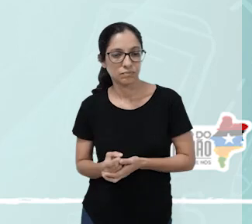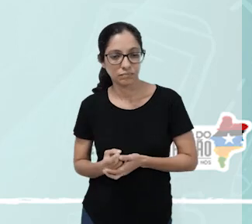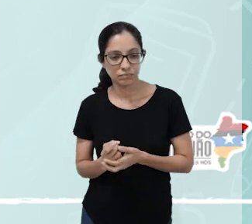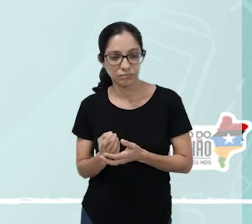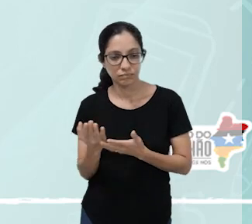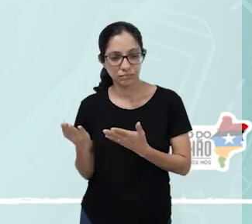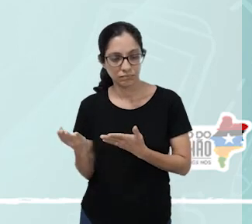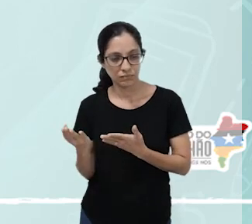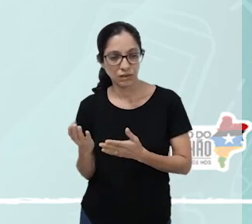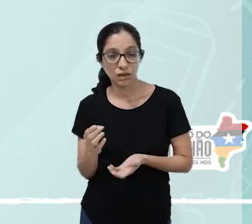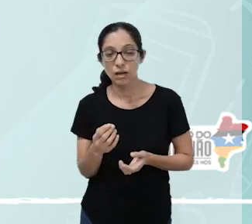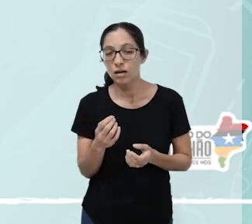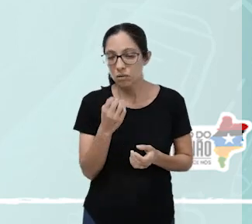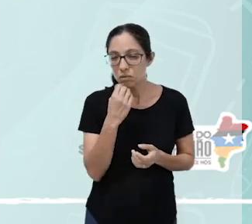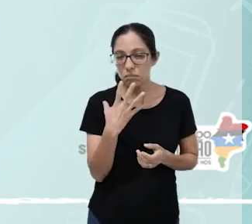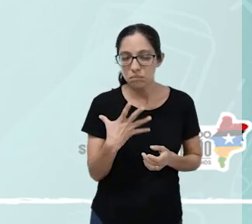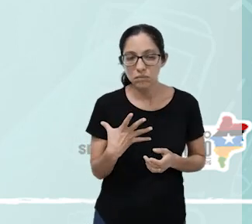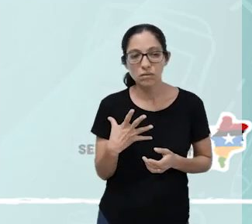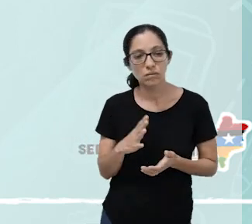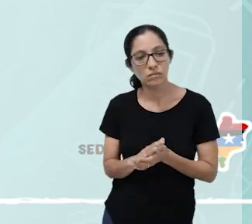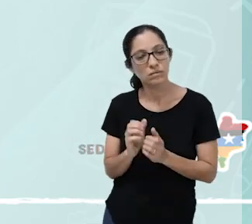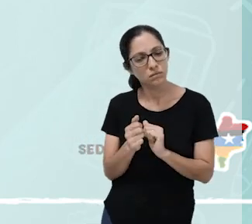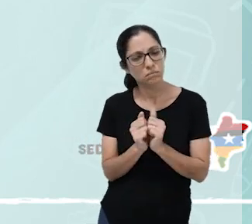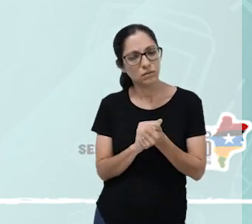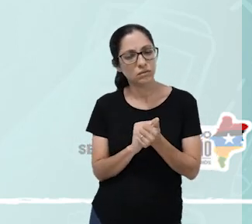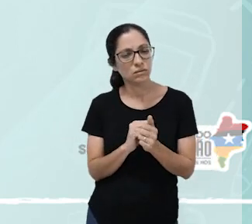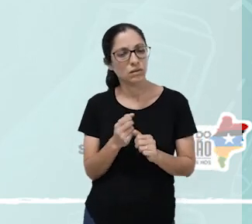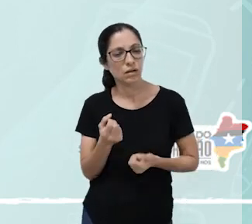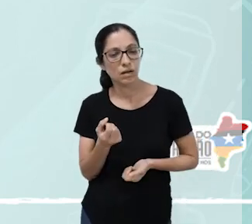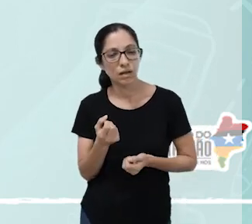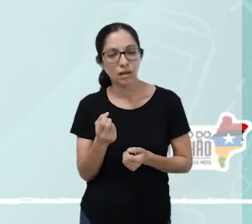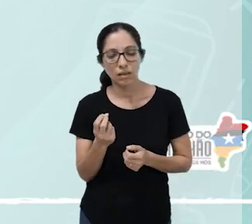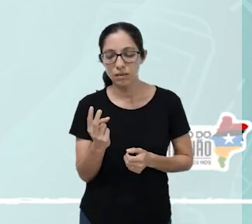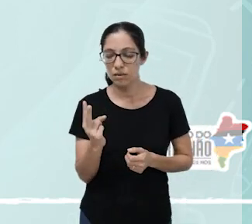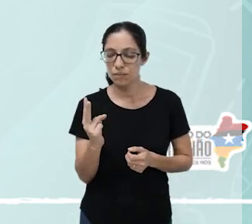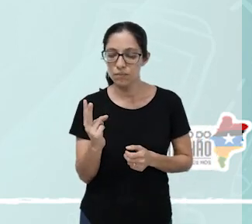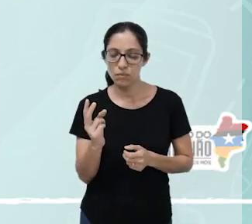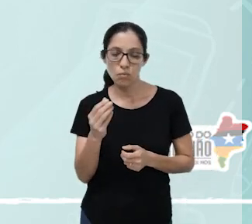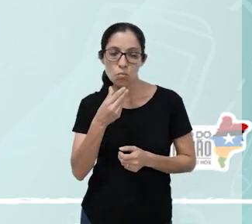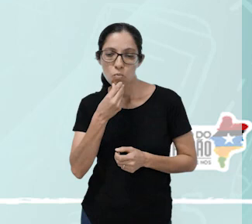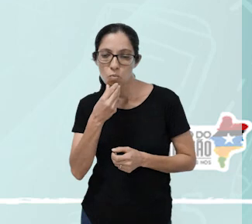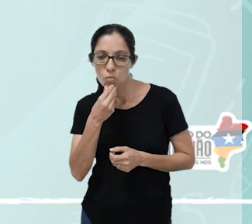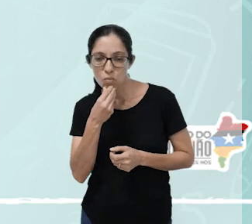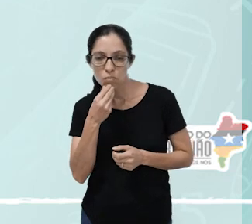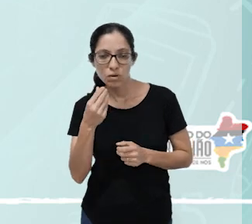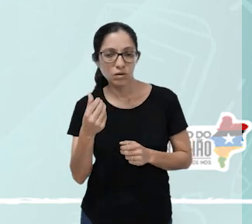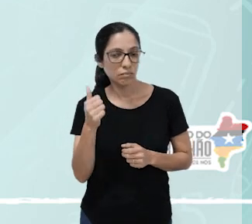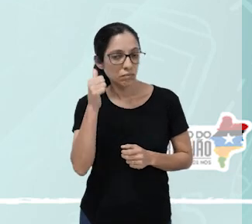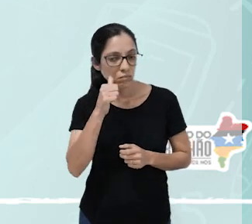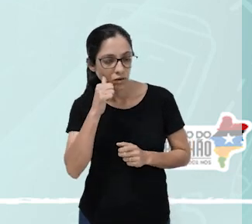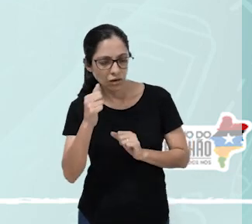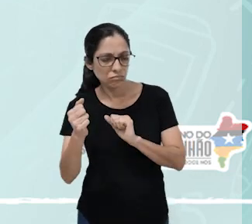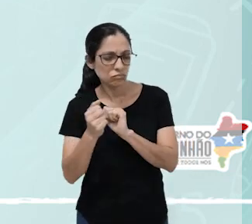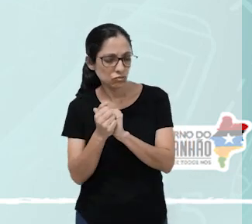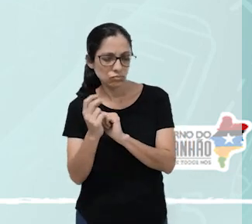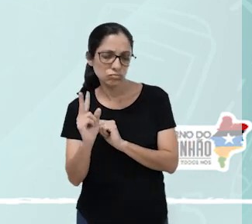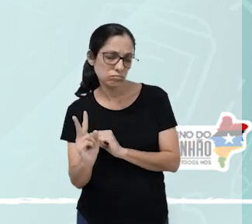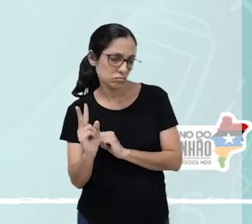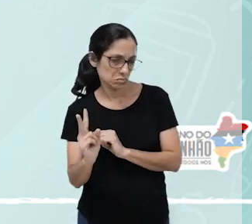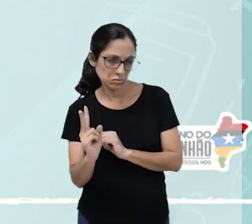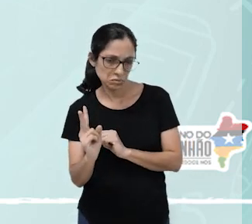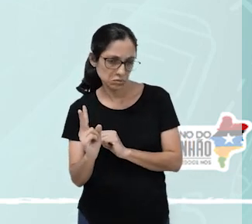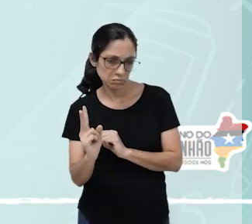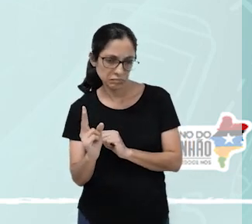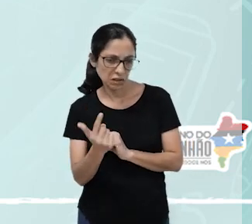mistas. Bacana do badminton é isso, existem disputas de duplas mistas. O que é isso? Um homem e uma mulher, bem bacana. Não existe